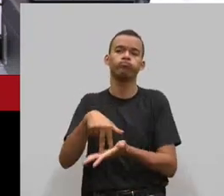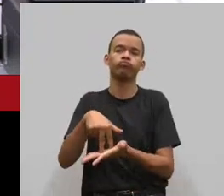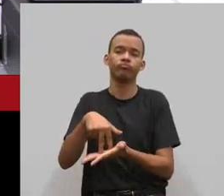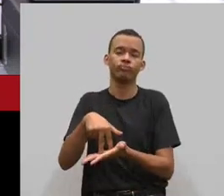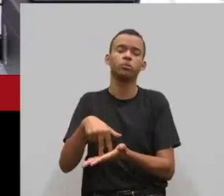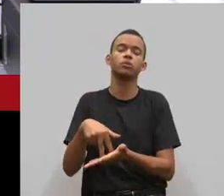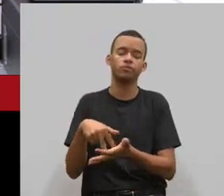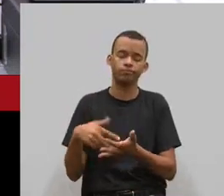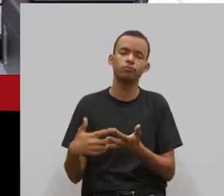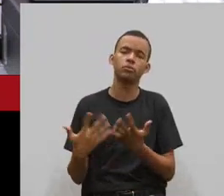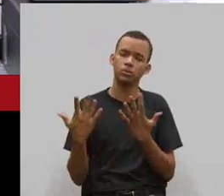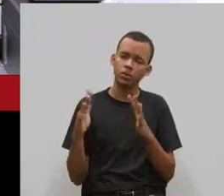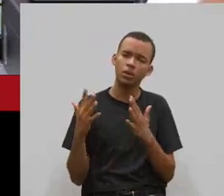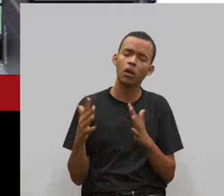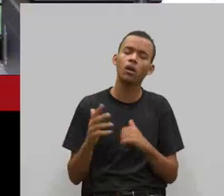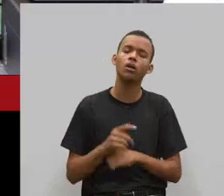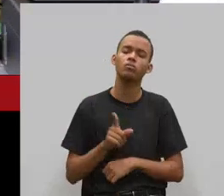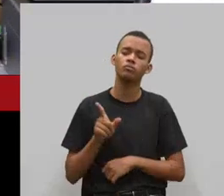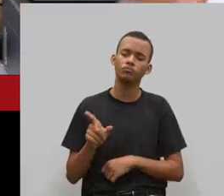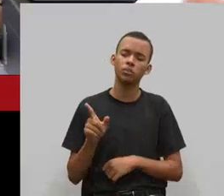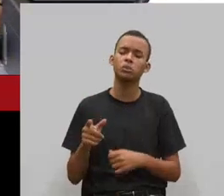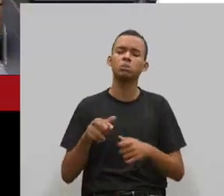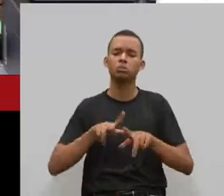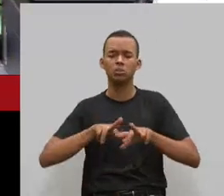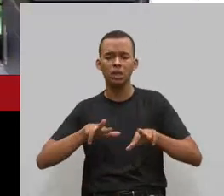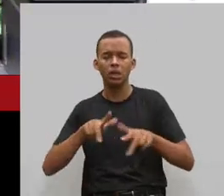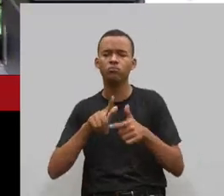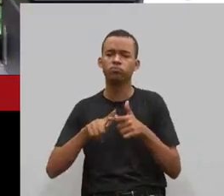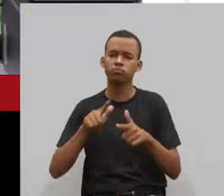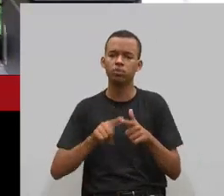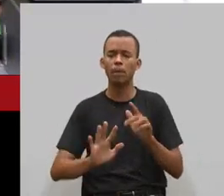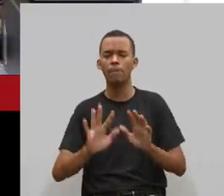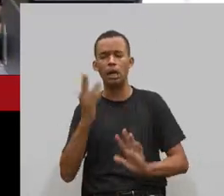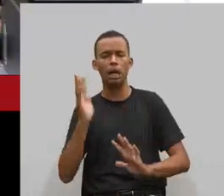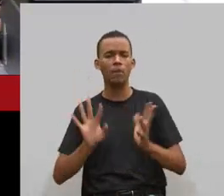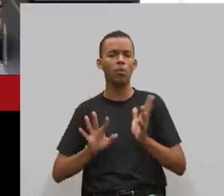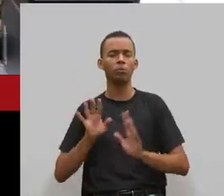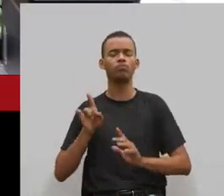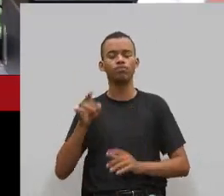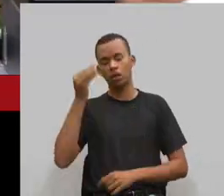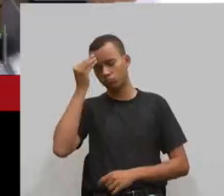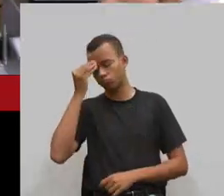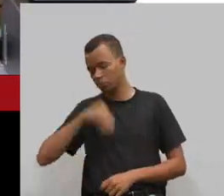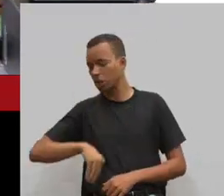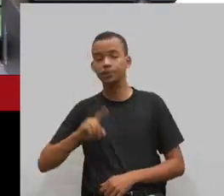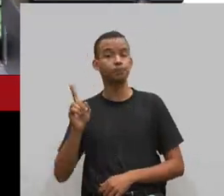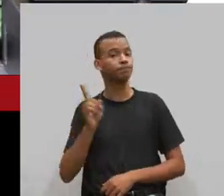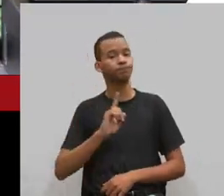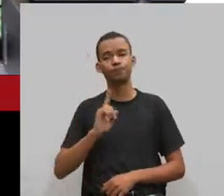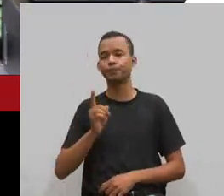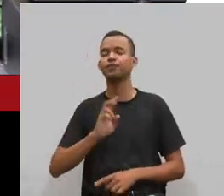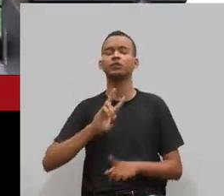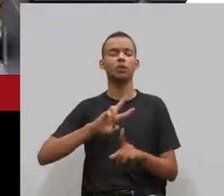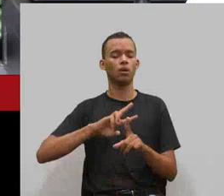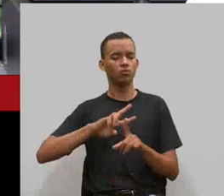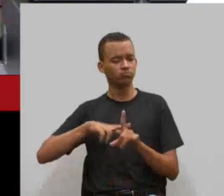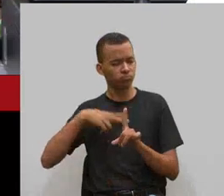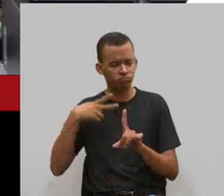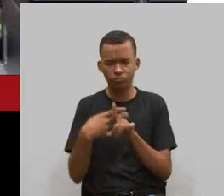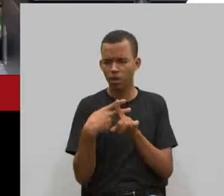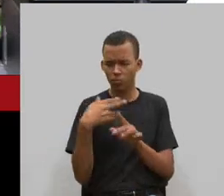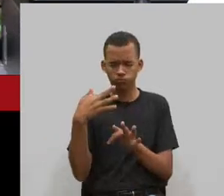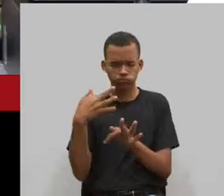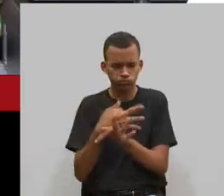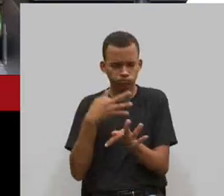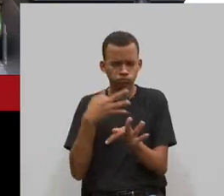tudo que aconteceu com você sobressaiu mostrou que realmente sabe perseverar e lutou pela